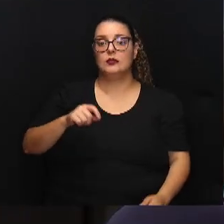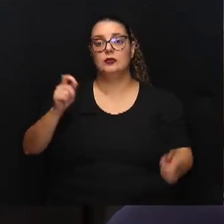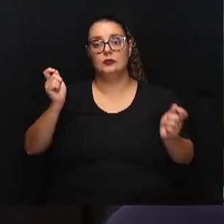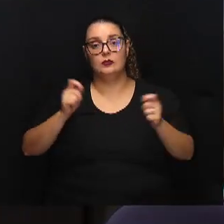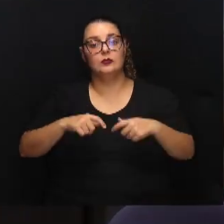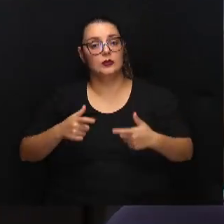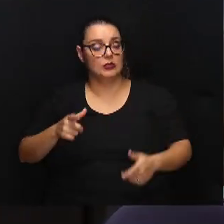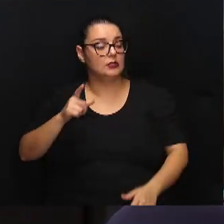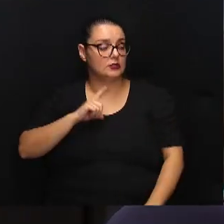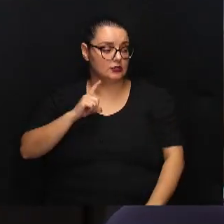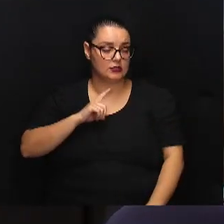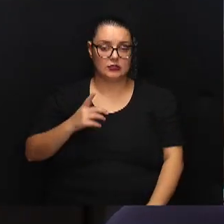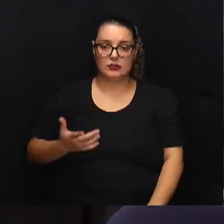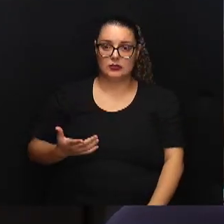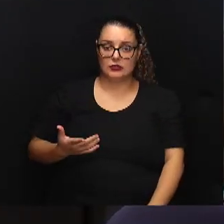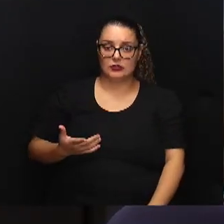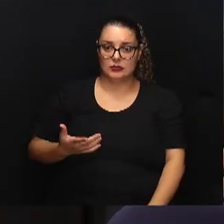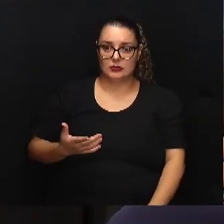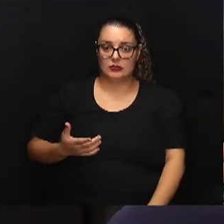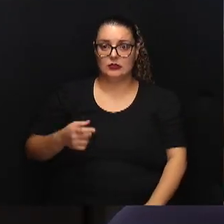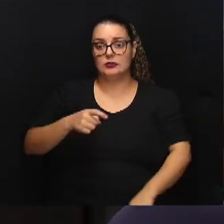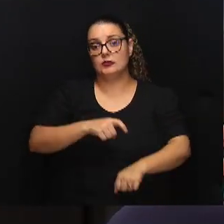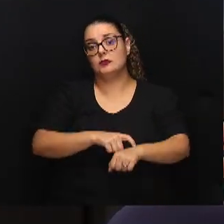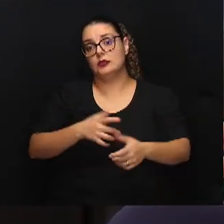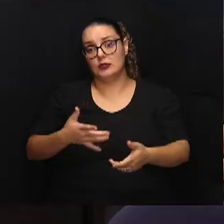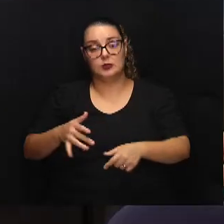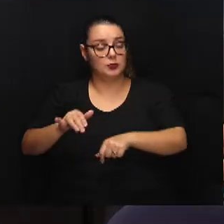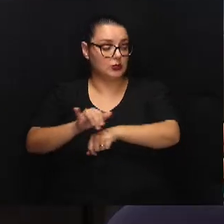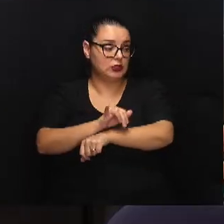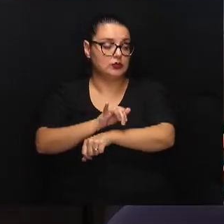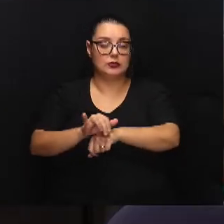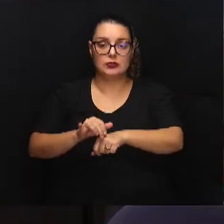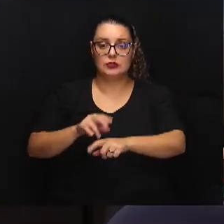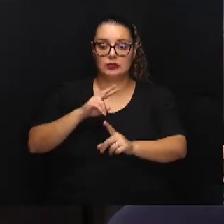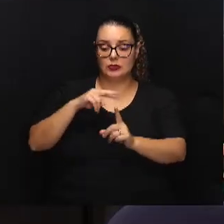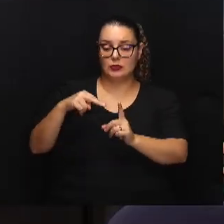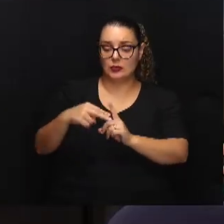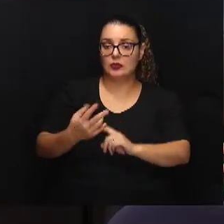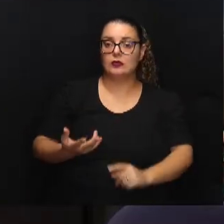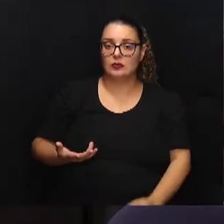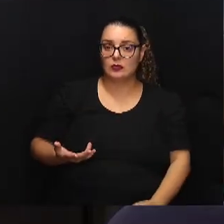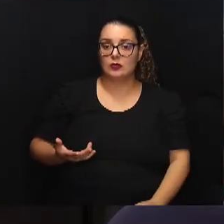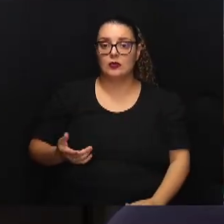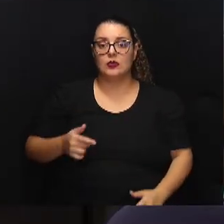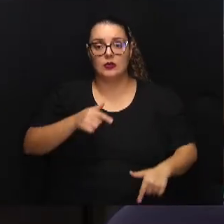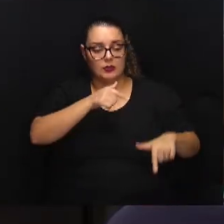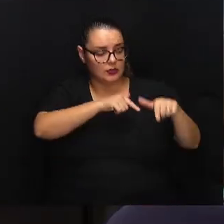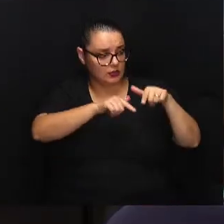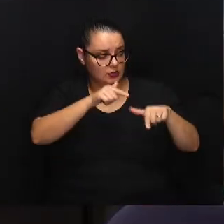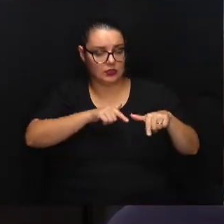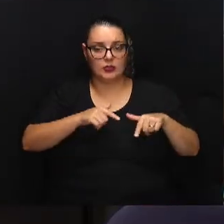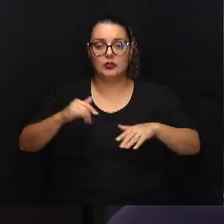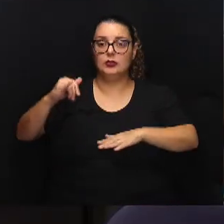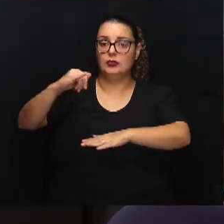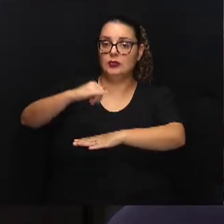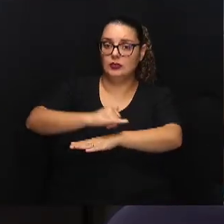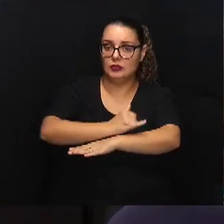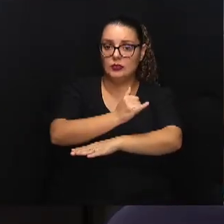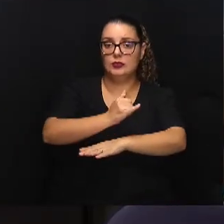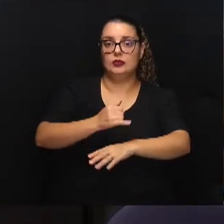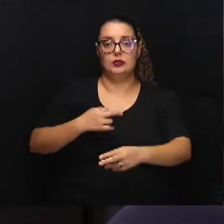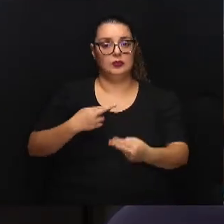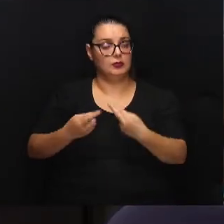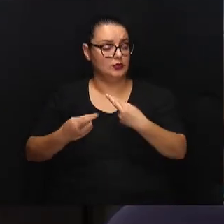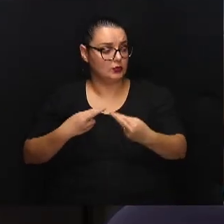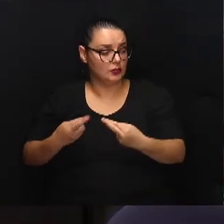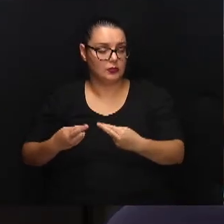potencialidade que tem. Além da situação estratégica do ponto de vista logístico, né, com o aeroporto, com as